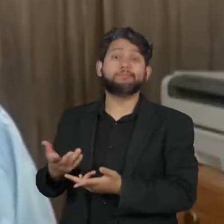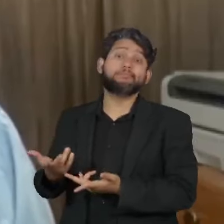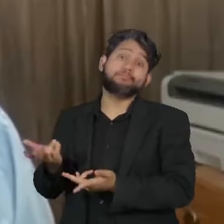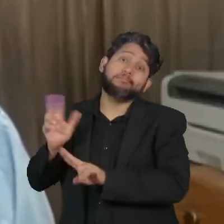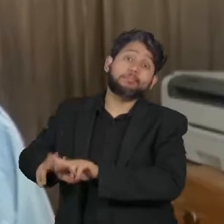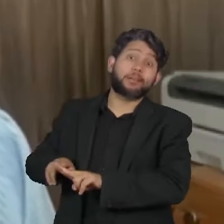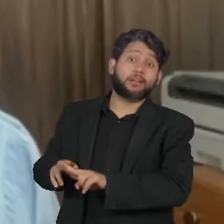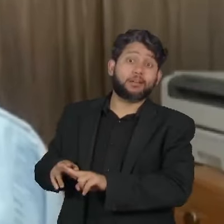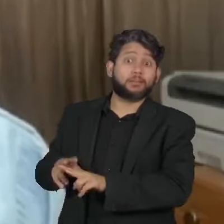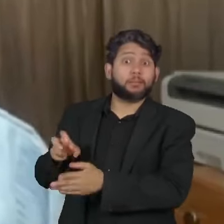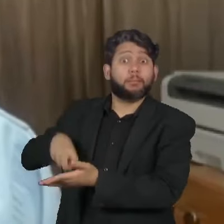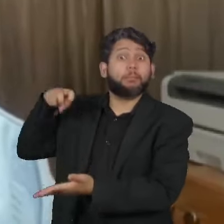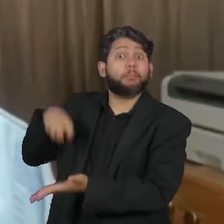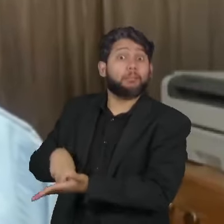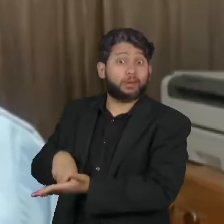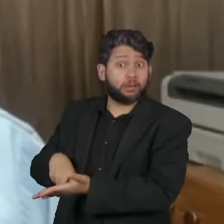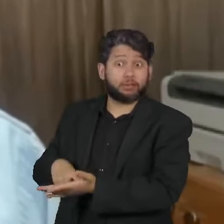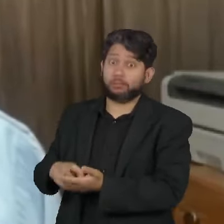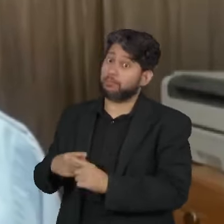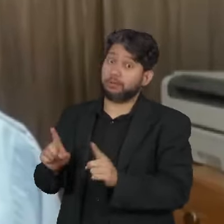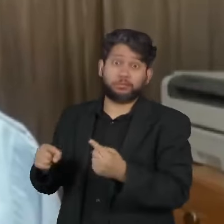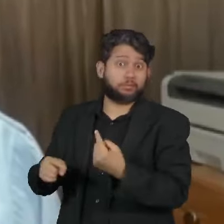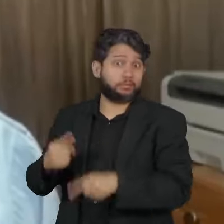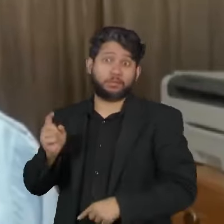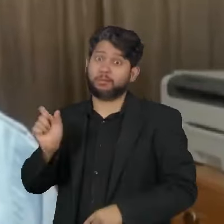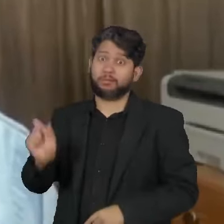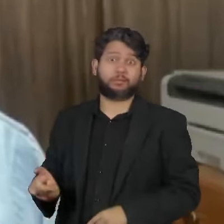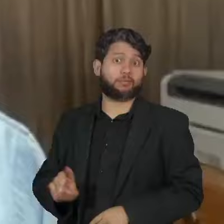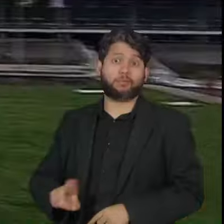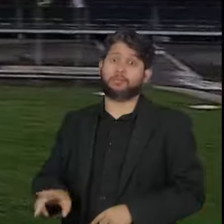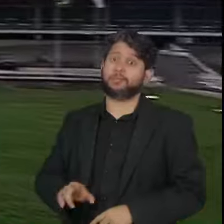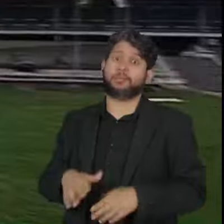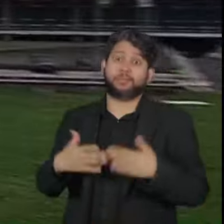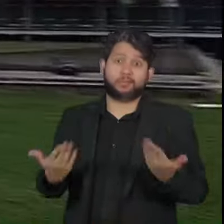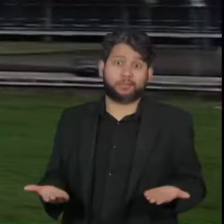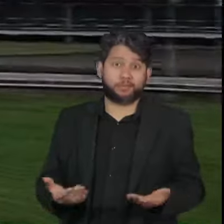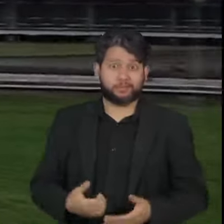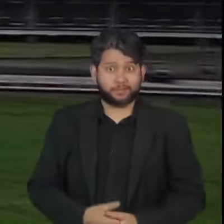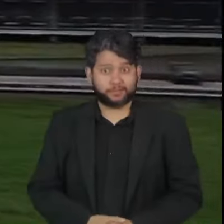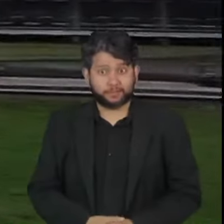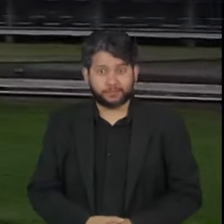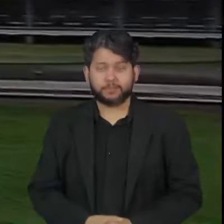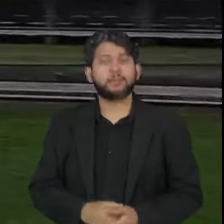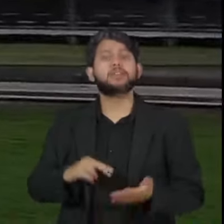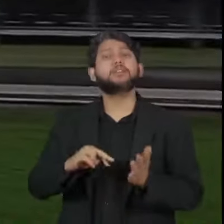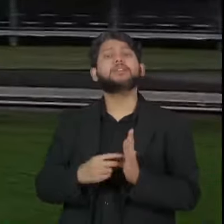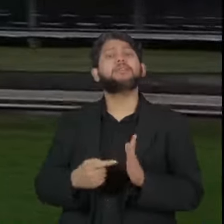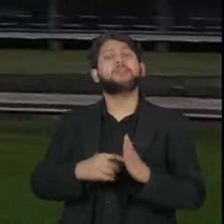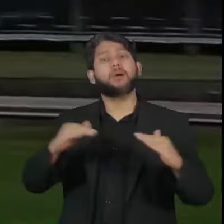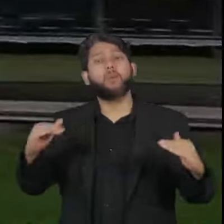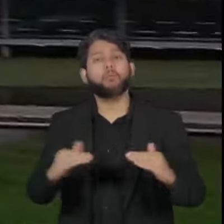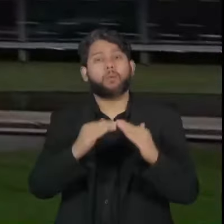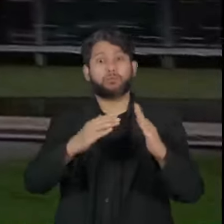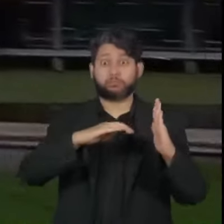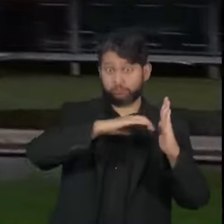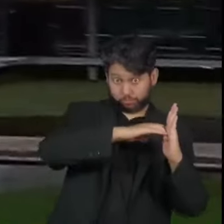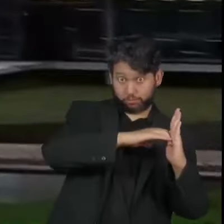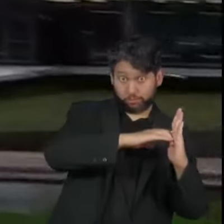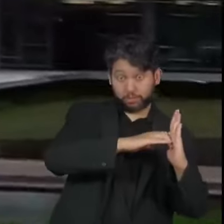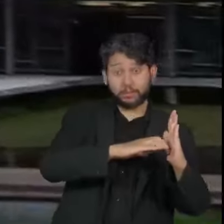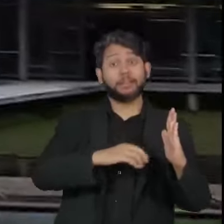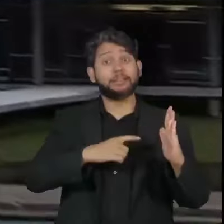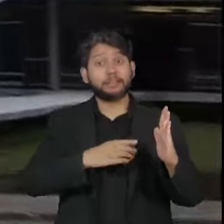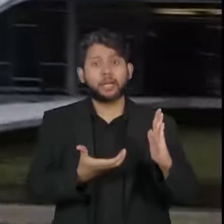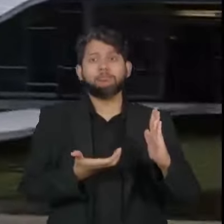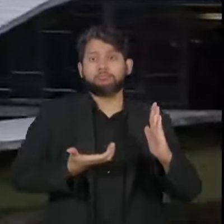e que pode receber a reprimenda penal sem dificuldades. A questão bate de frente com o Senado, que, na contramão do Supremo,